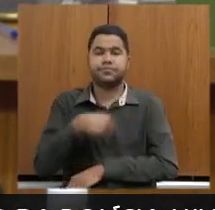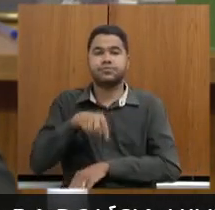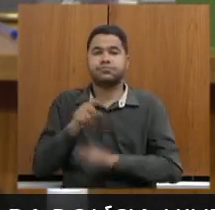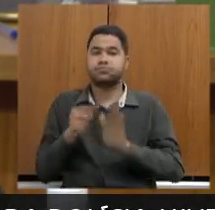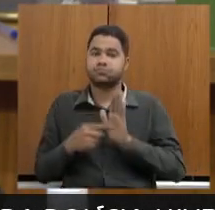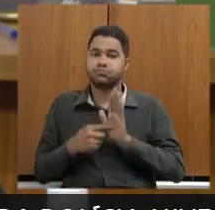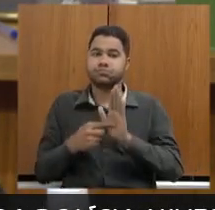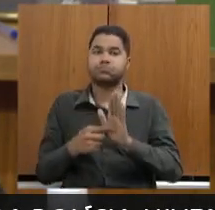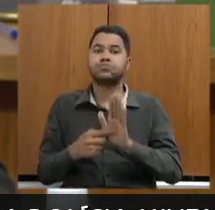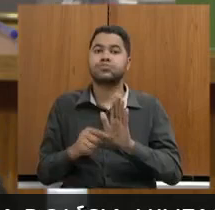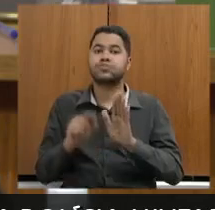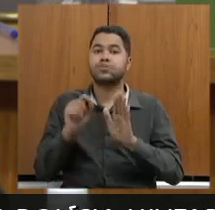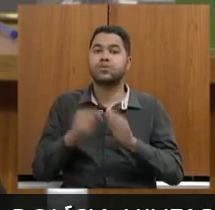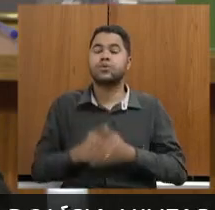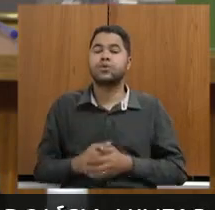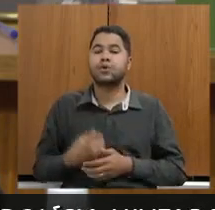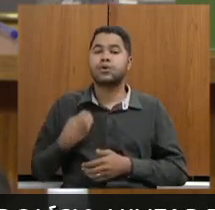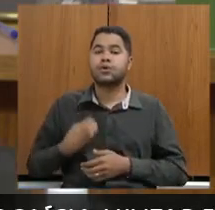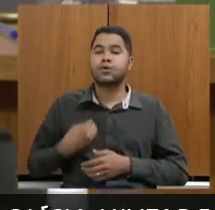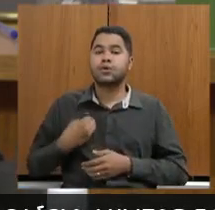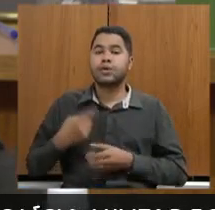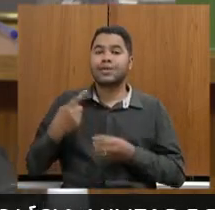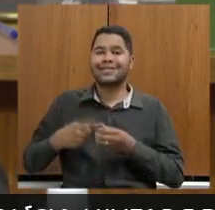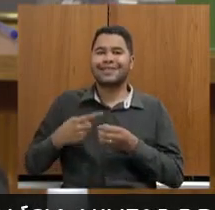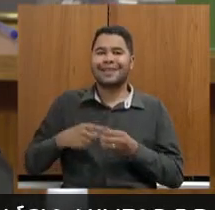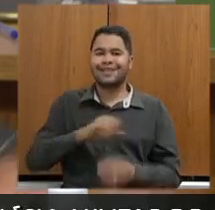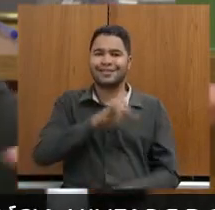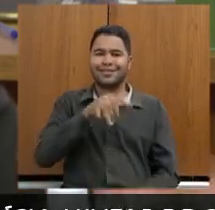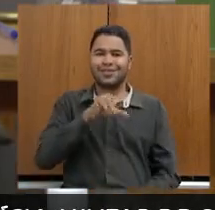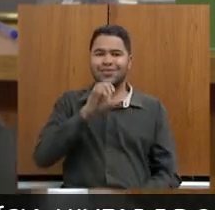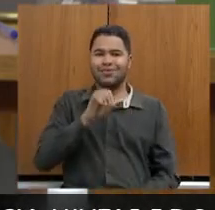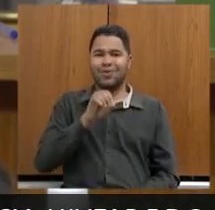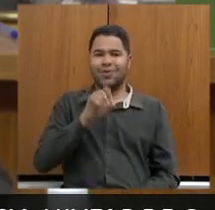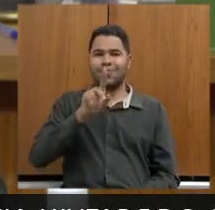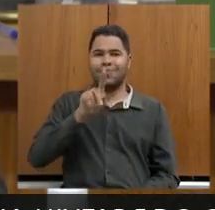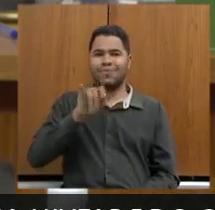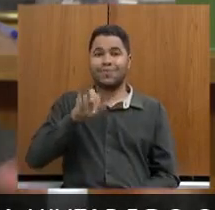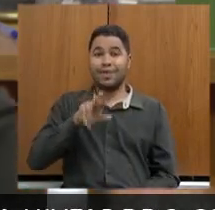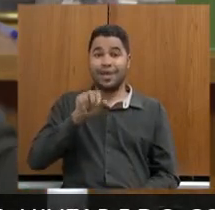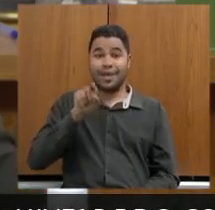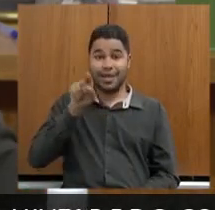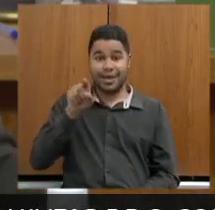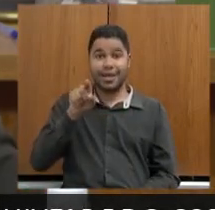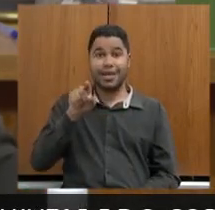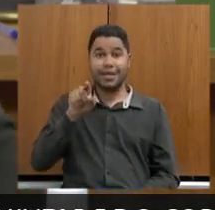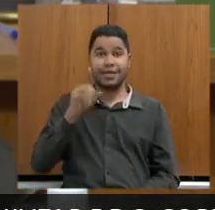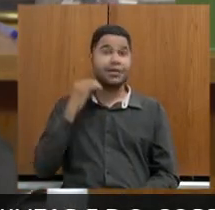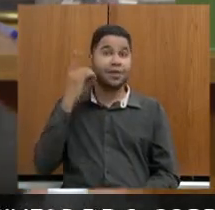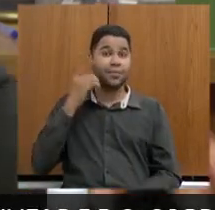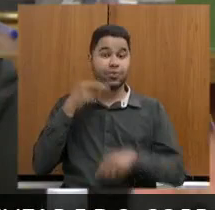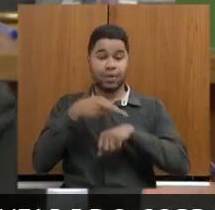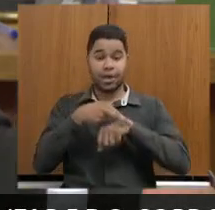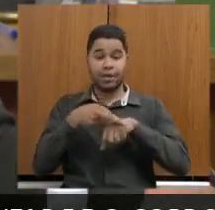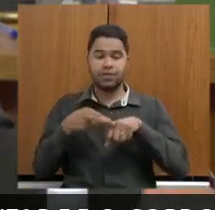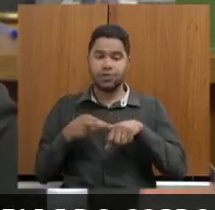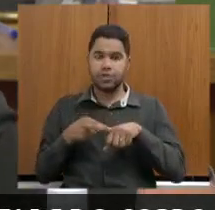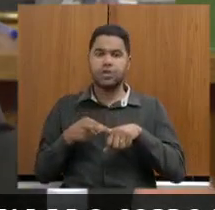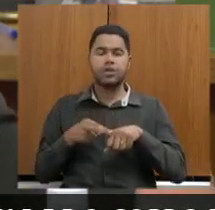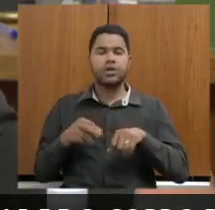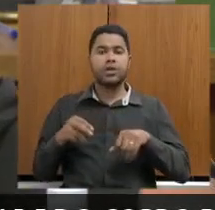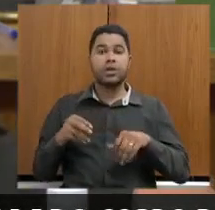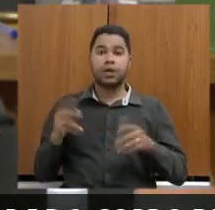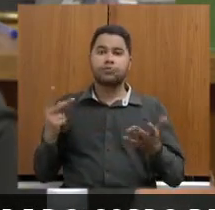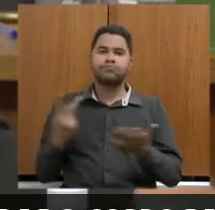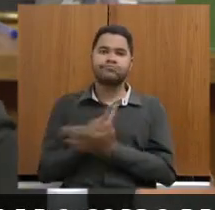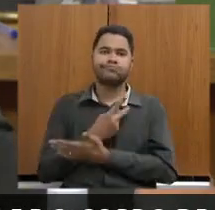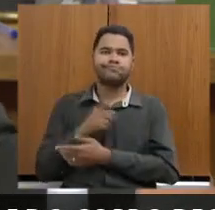anunciamos aqui que estaremos presentes na cidade de João Pinheiro e o deputado sargento Rodrigues destacou que ele sofreu